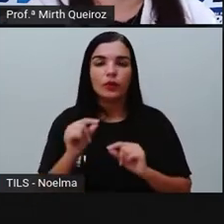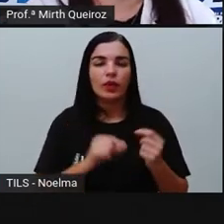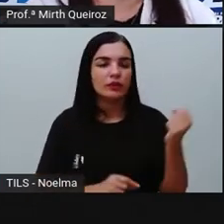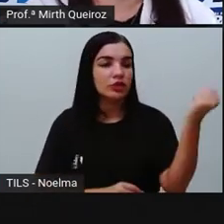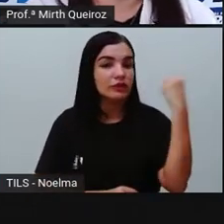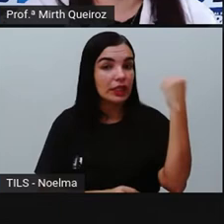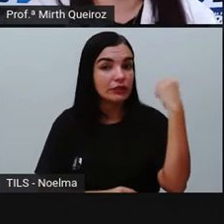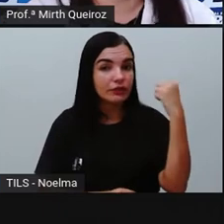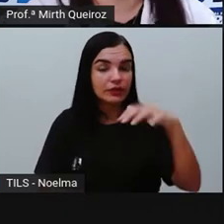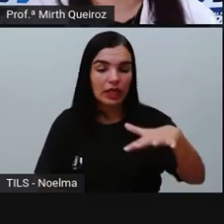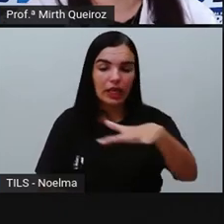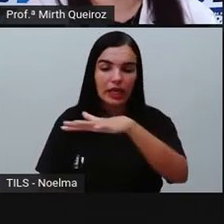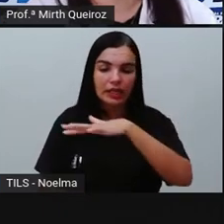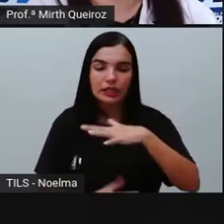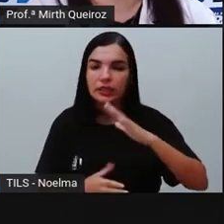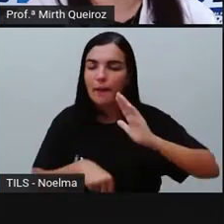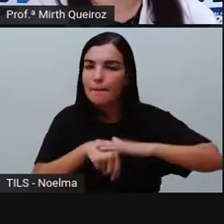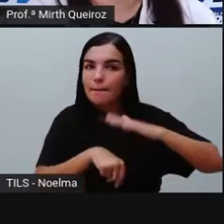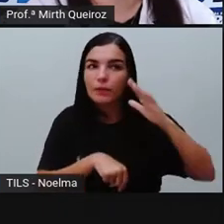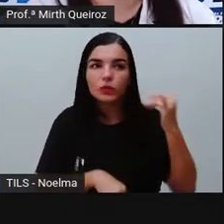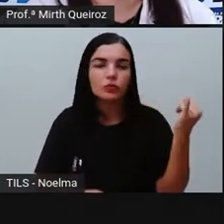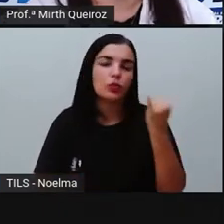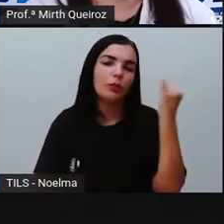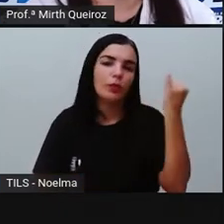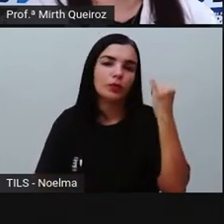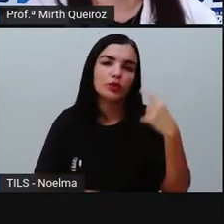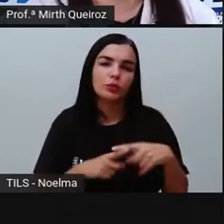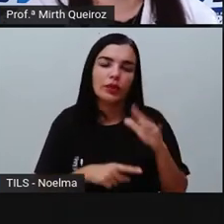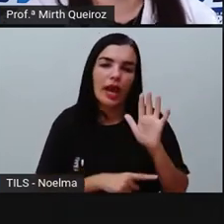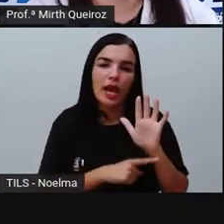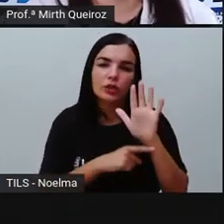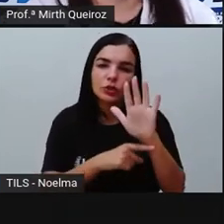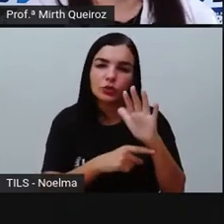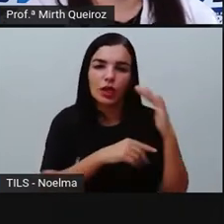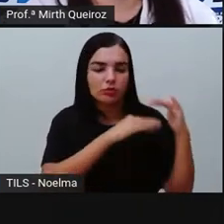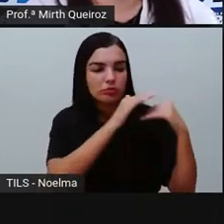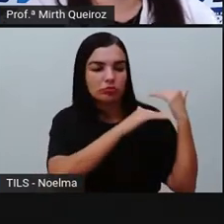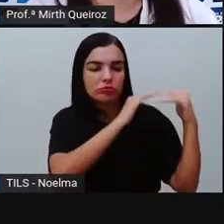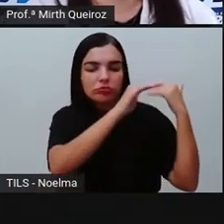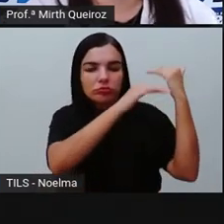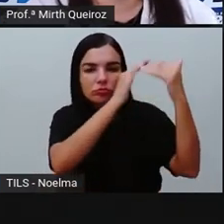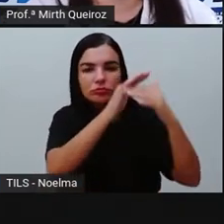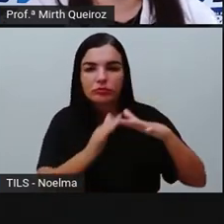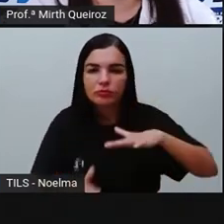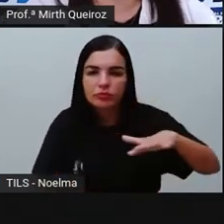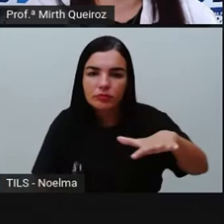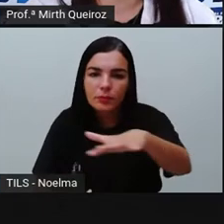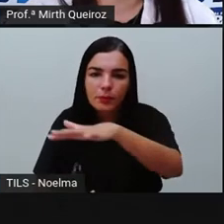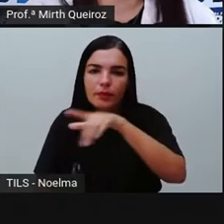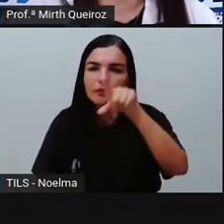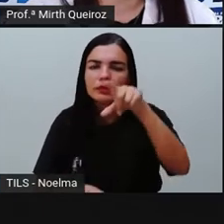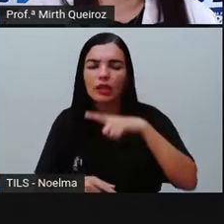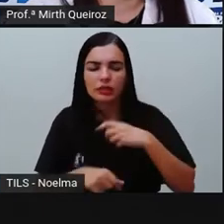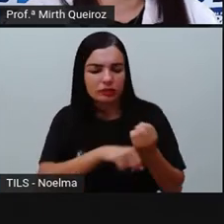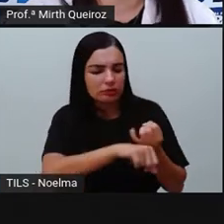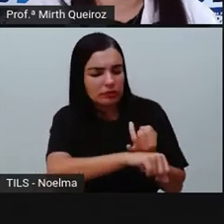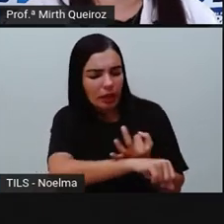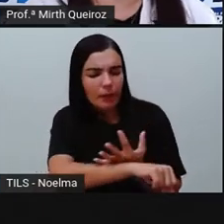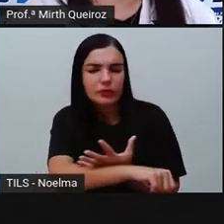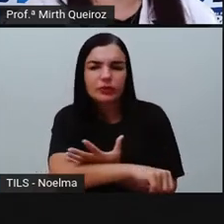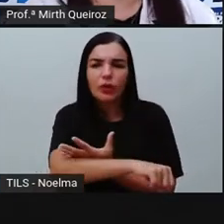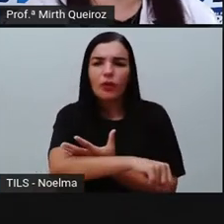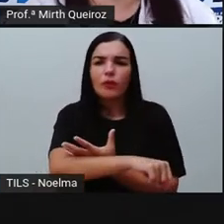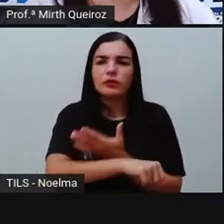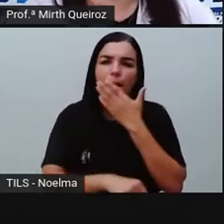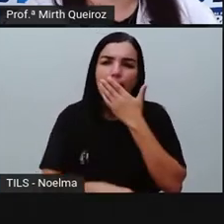importante, ela vai ajudar no seu desenvolvimento infantil, ela vai ajudar a você expressar até mesmo as suas emoções,